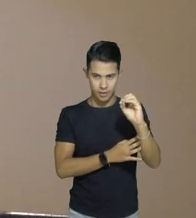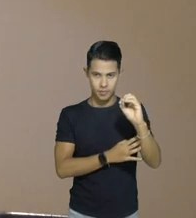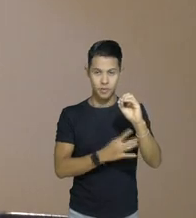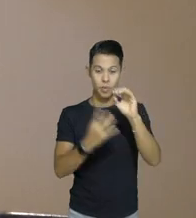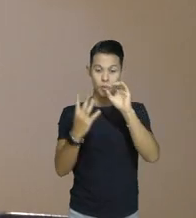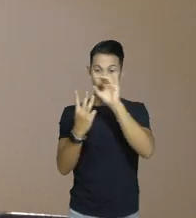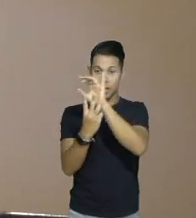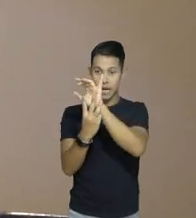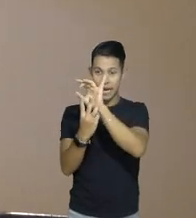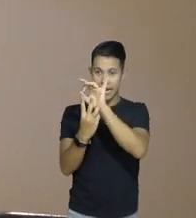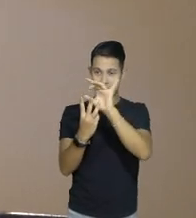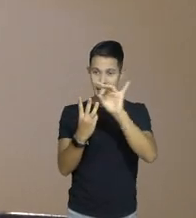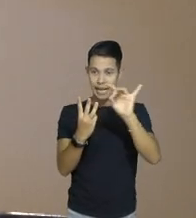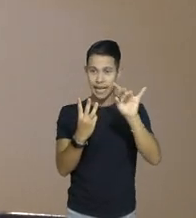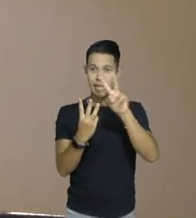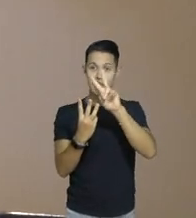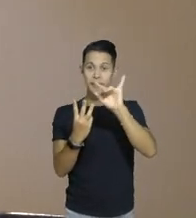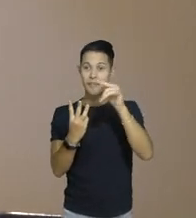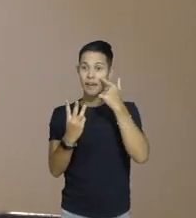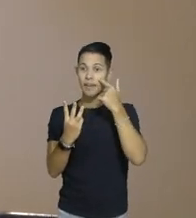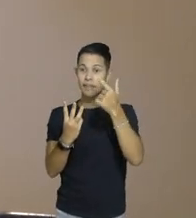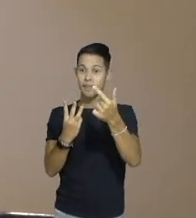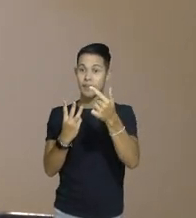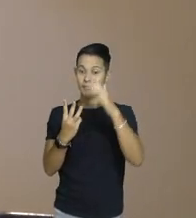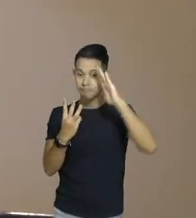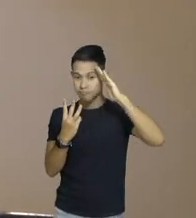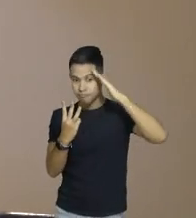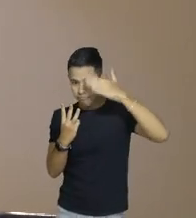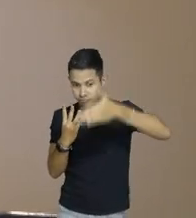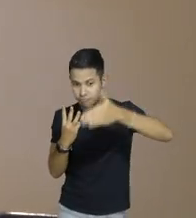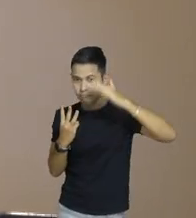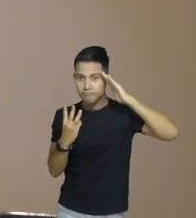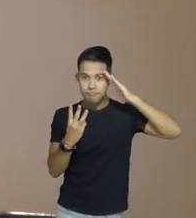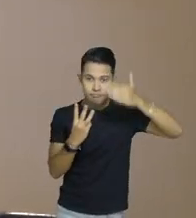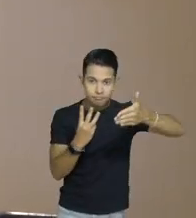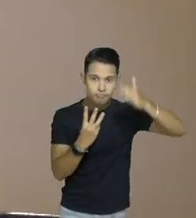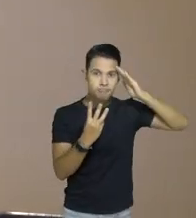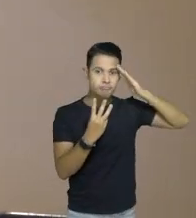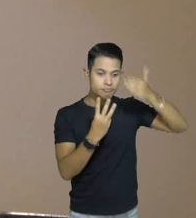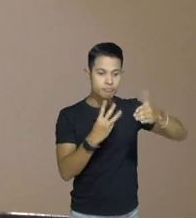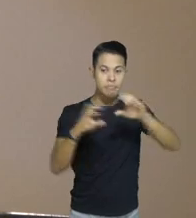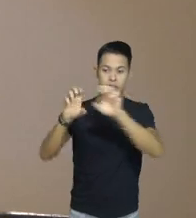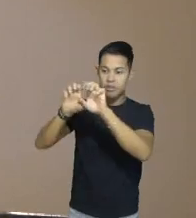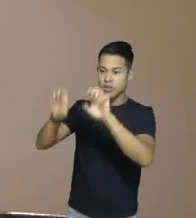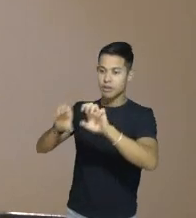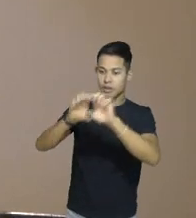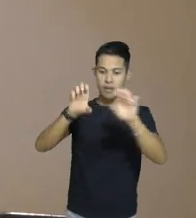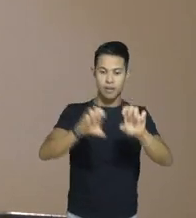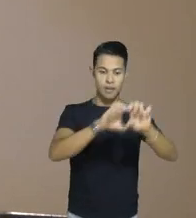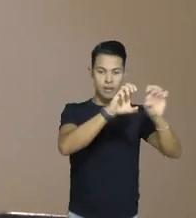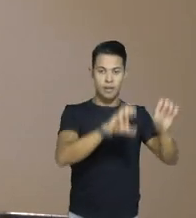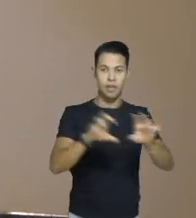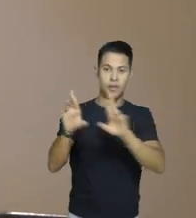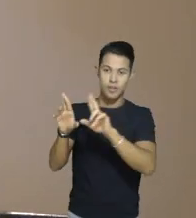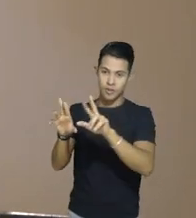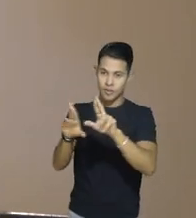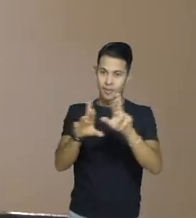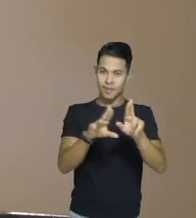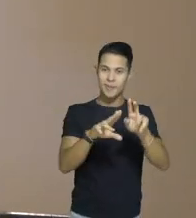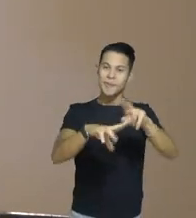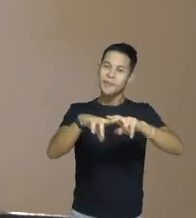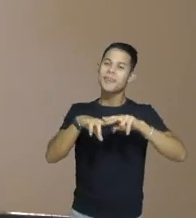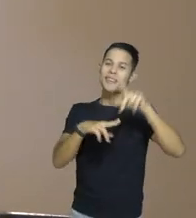vai ver uma habilidade específica, como é que a estrutura está desempenhando. Aí, na análise final, por isso ele é quantitativo, aí,